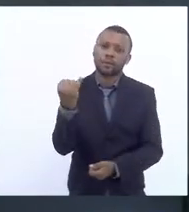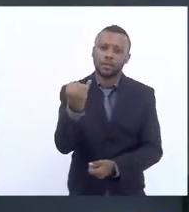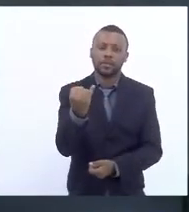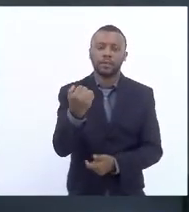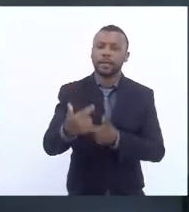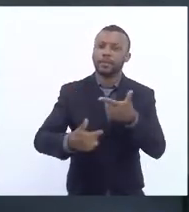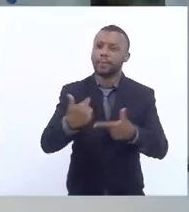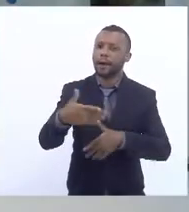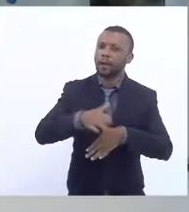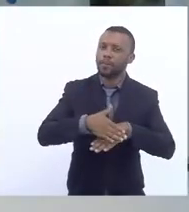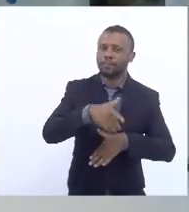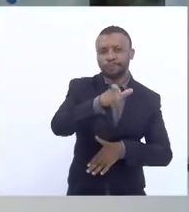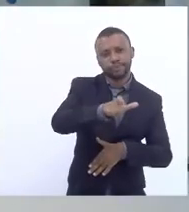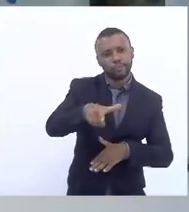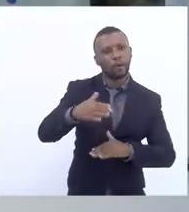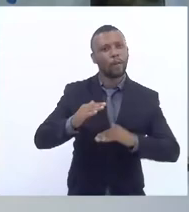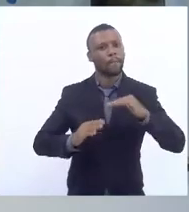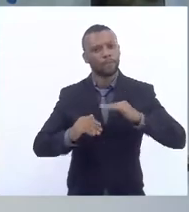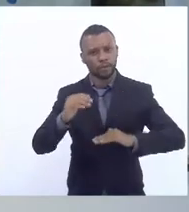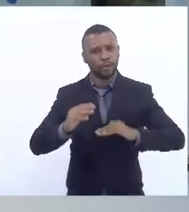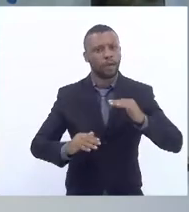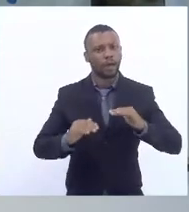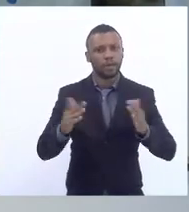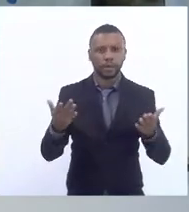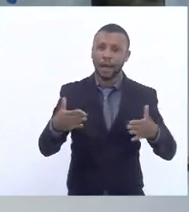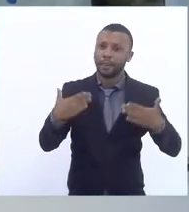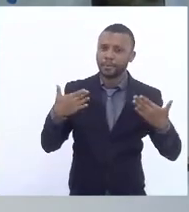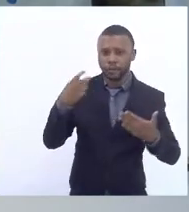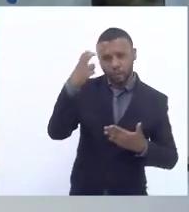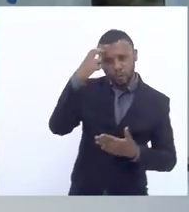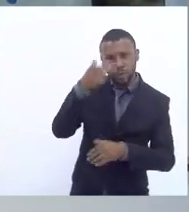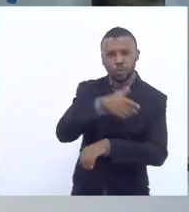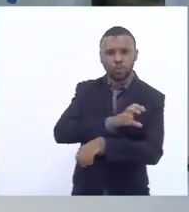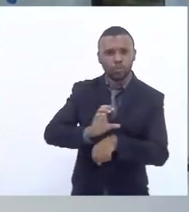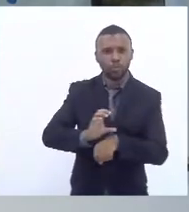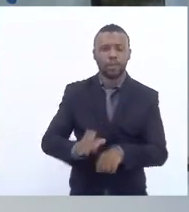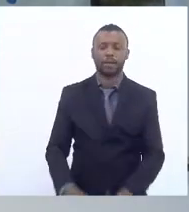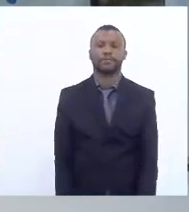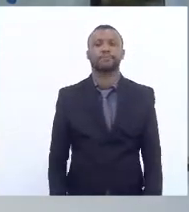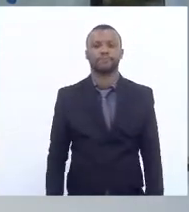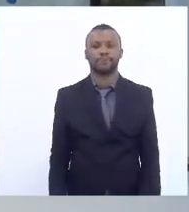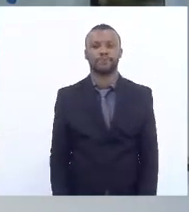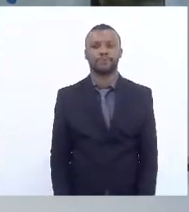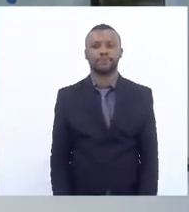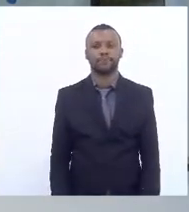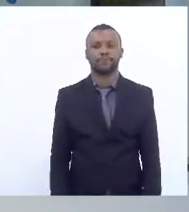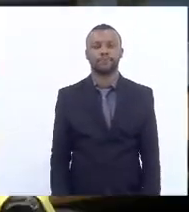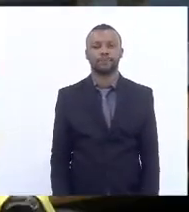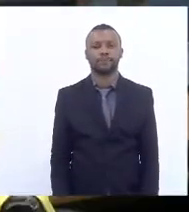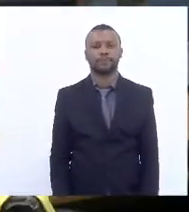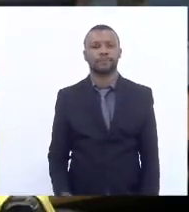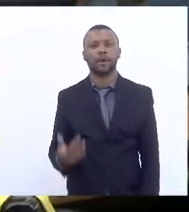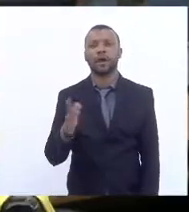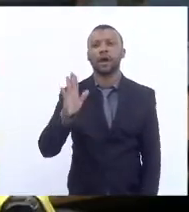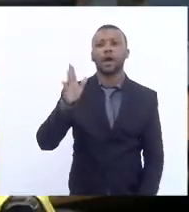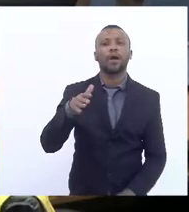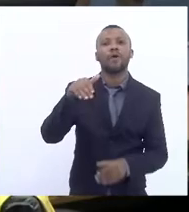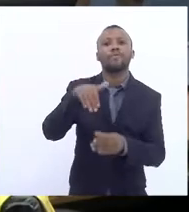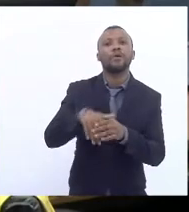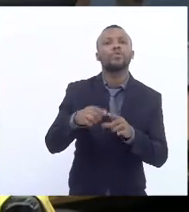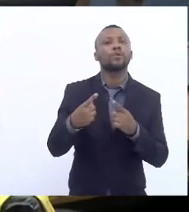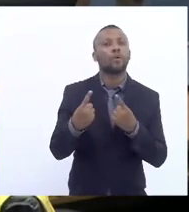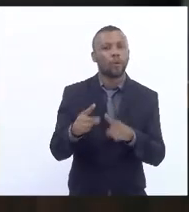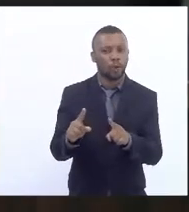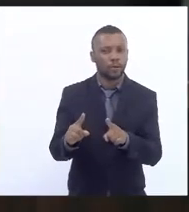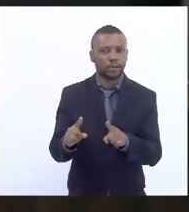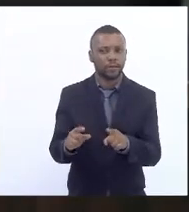vocês. Obrigado, deputado. Eu voto contra, presidente. Presidente, eu voto contra.